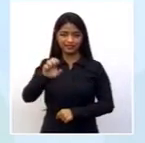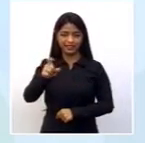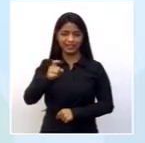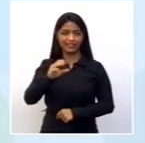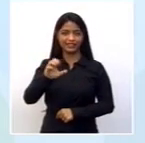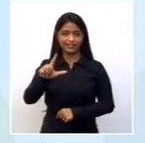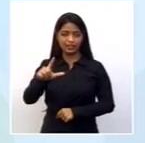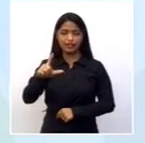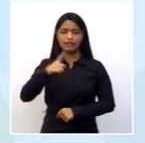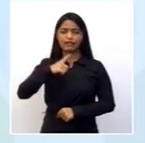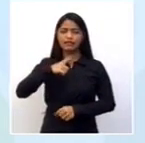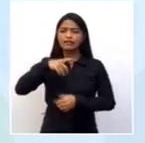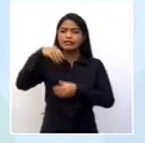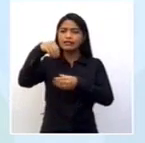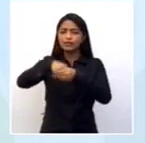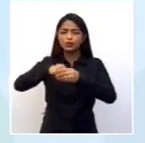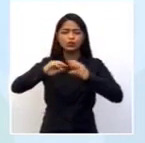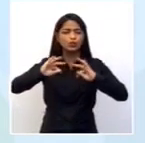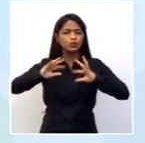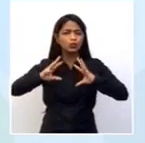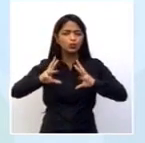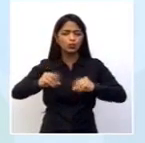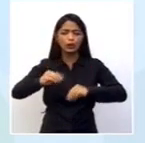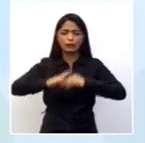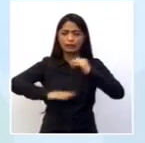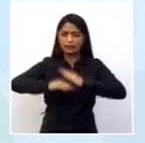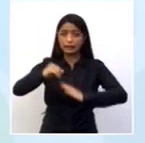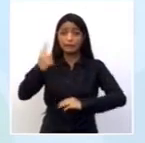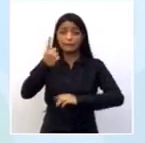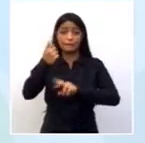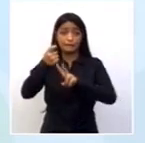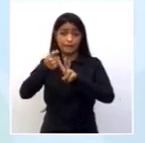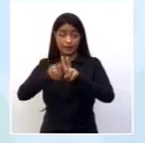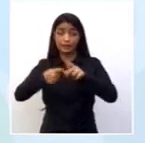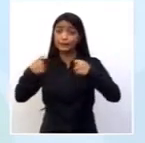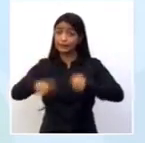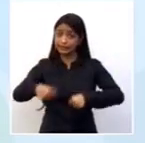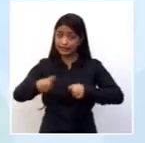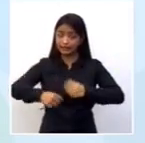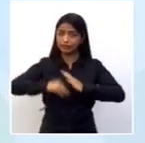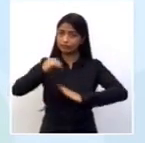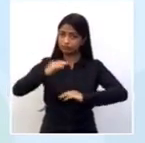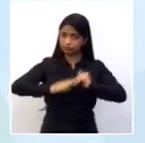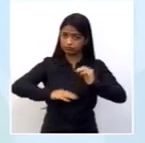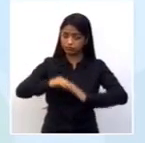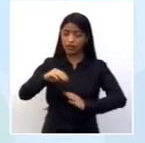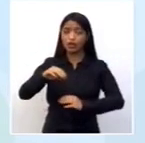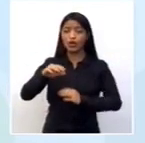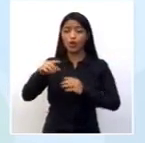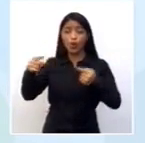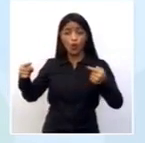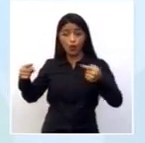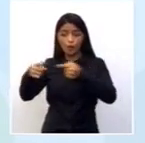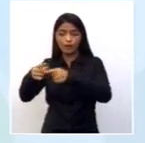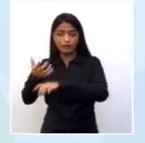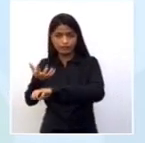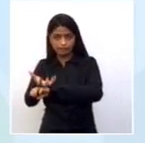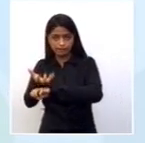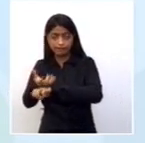habilidades selecionadas para o primeiro bimestre por componente curricular e por ciclo. Então, eu tenho tanto dos